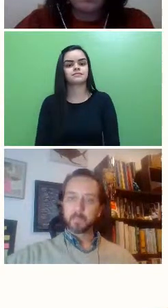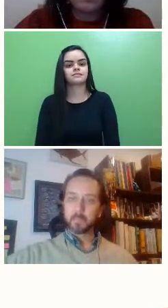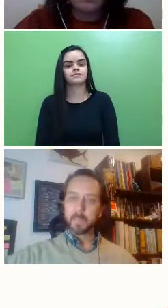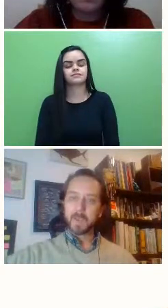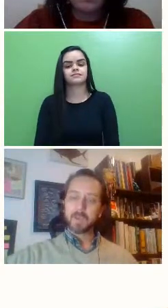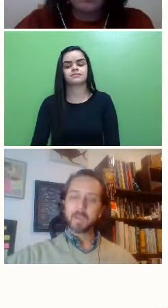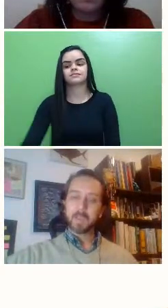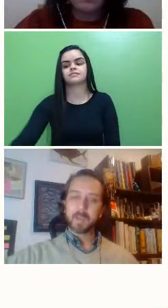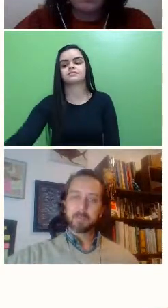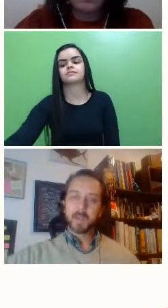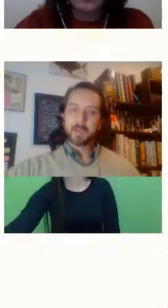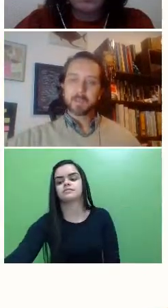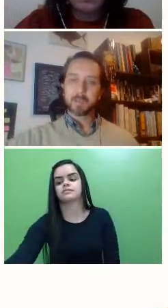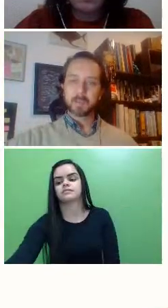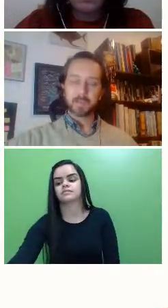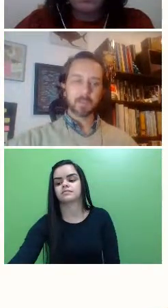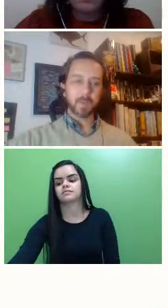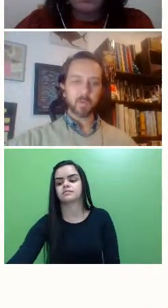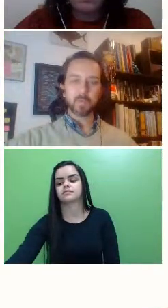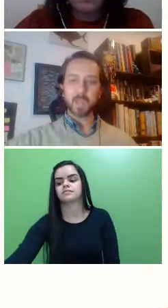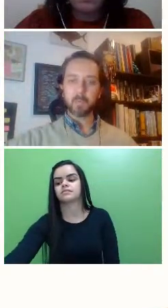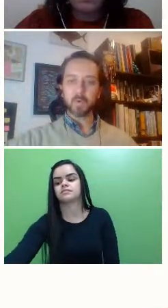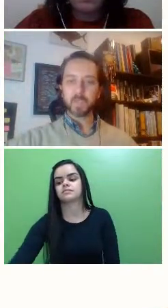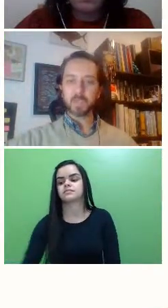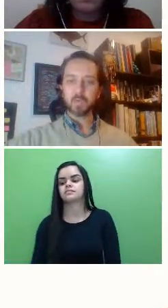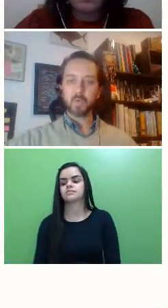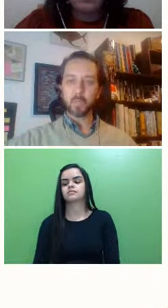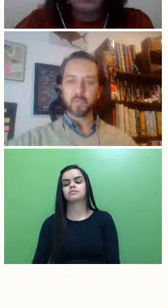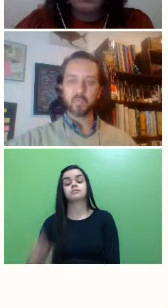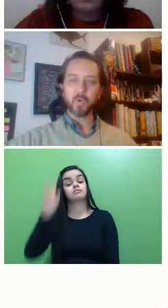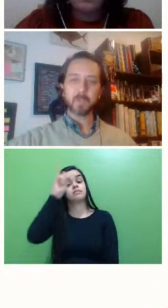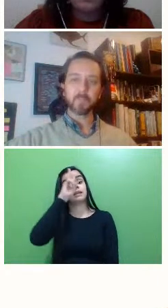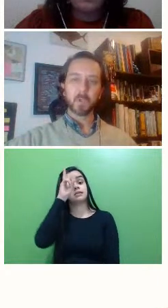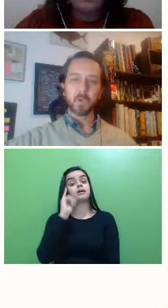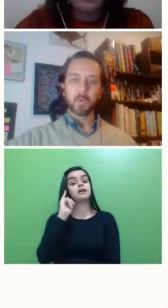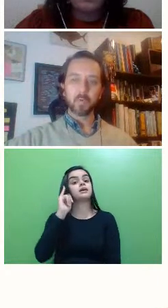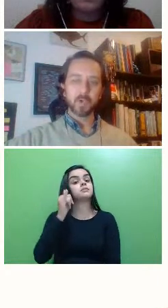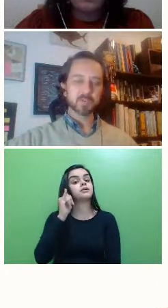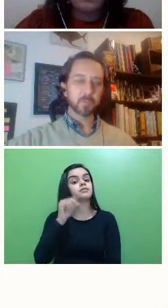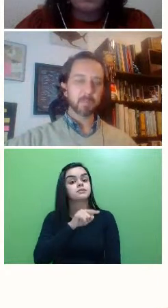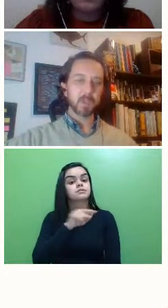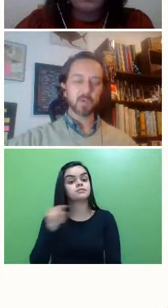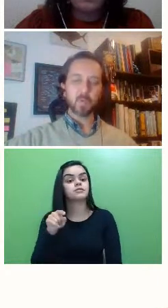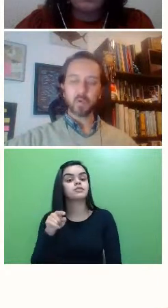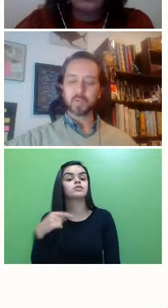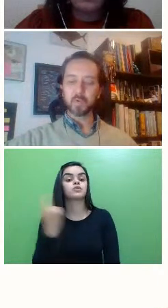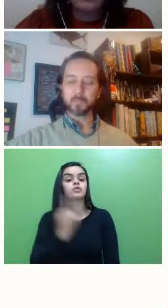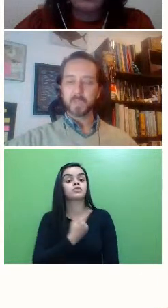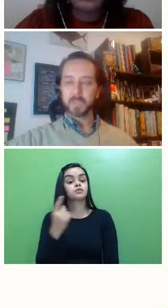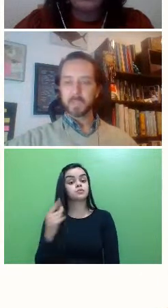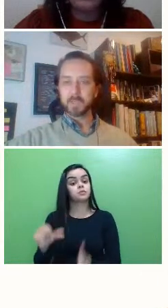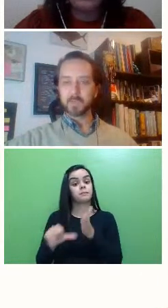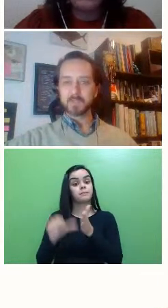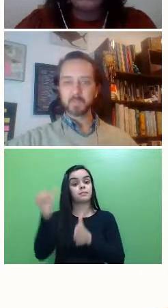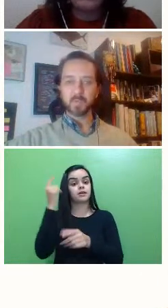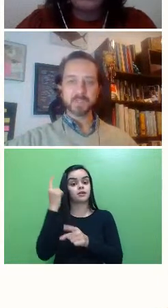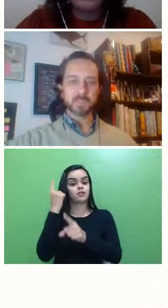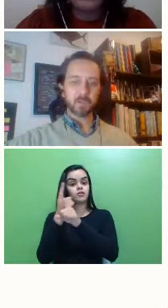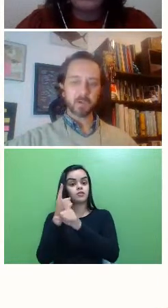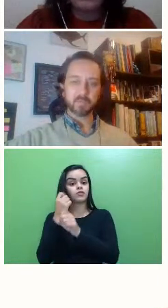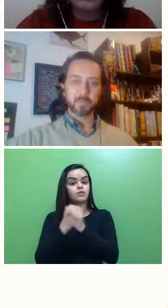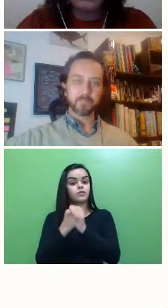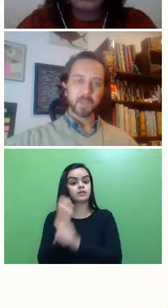para relembrar e para contar um pouquinho como foi o nosso primeiro encontro em